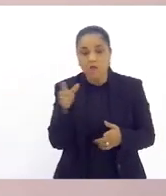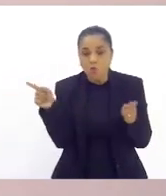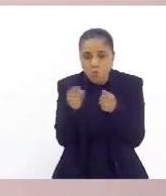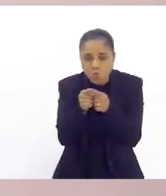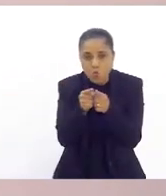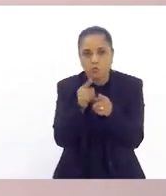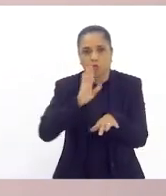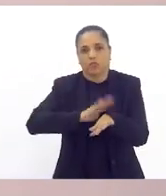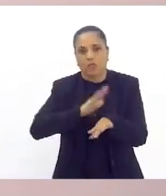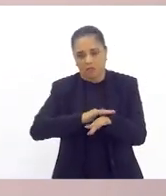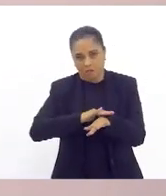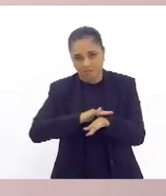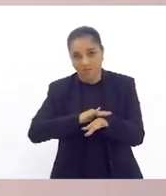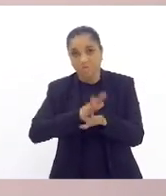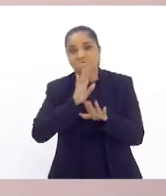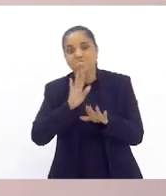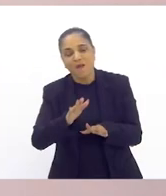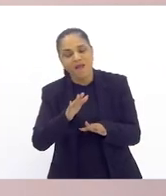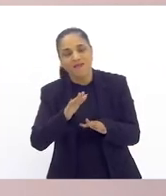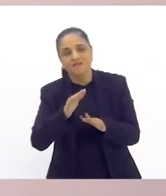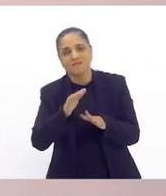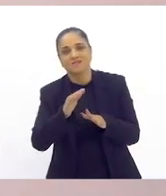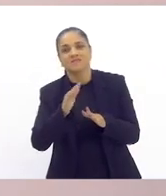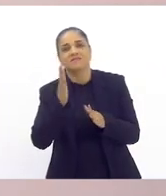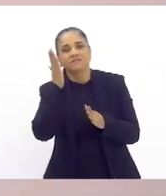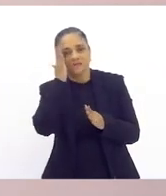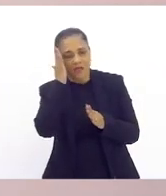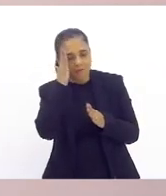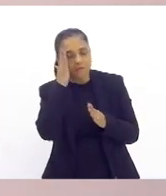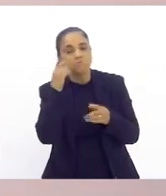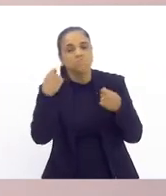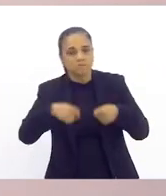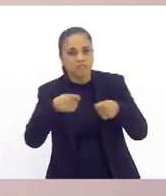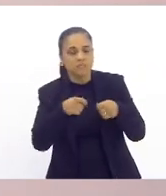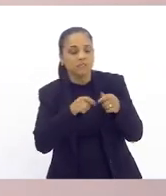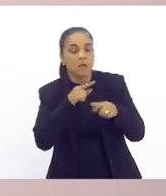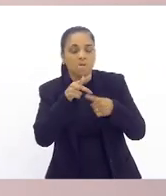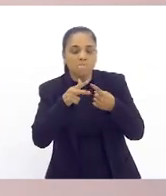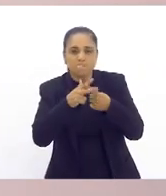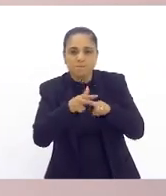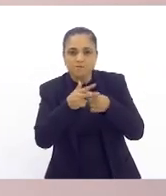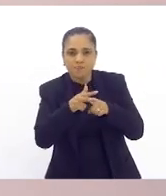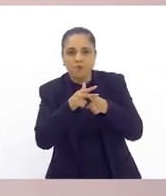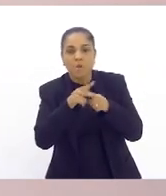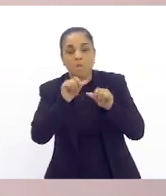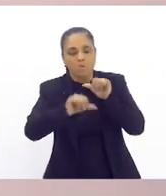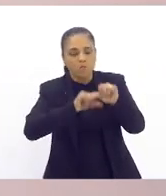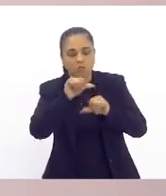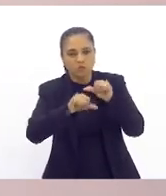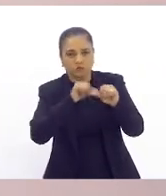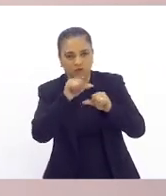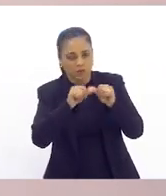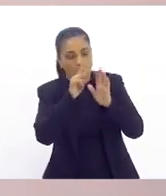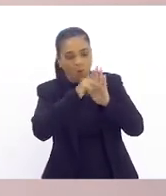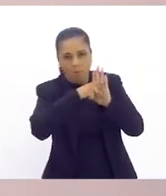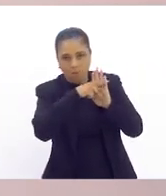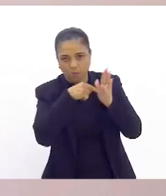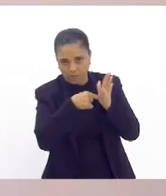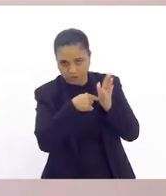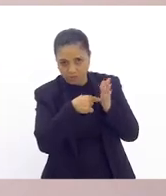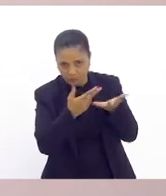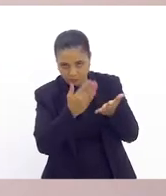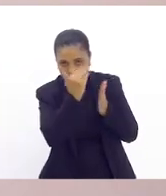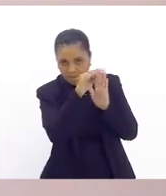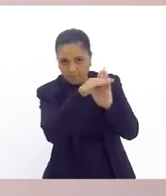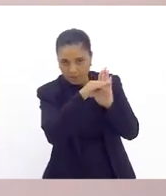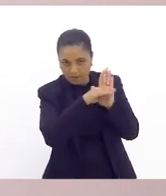mesmo assim a gente sabe que tem que fazer ajustes e esses ajustes são contínuos comenta inclusive para